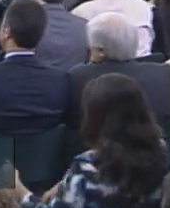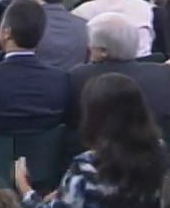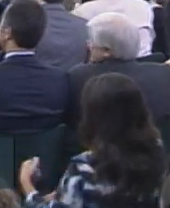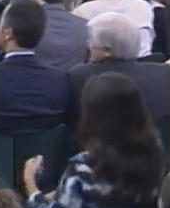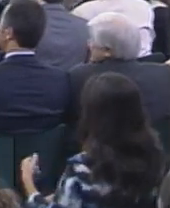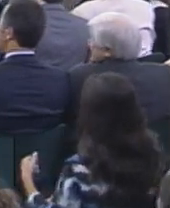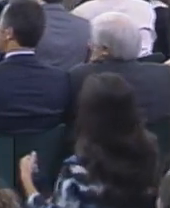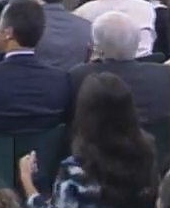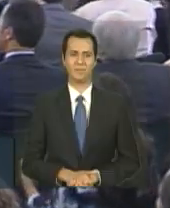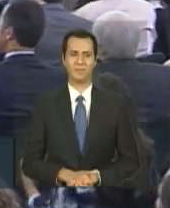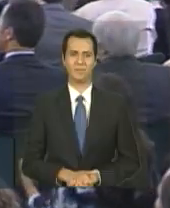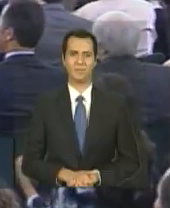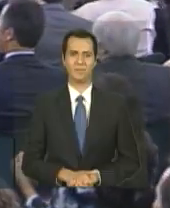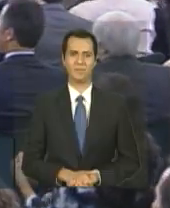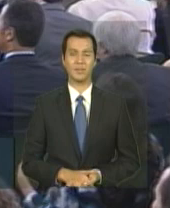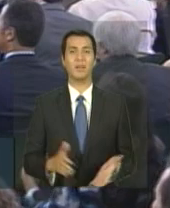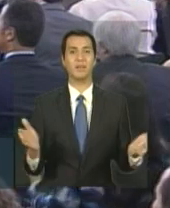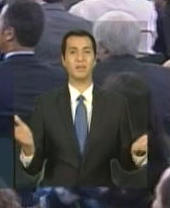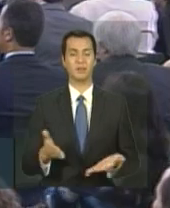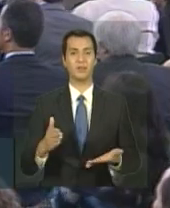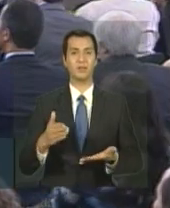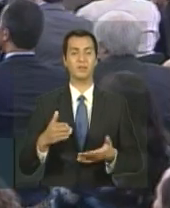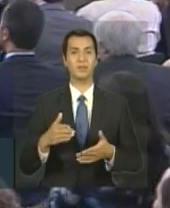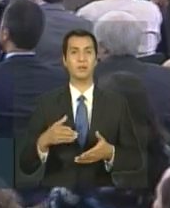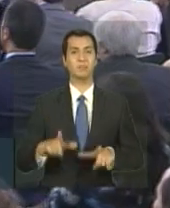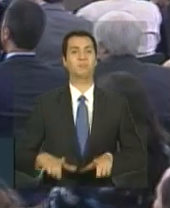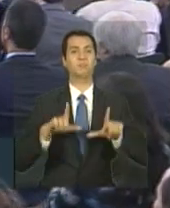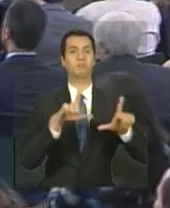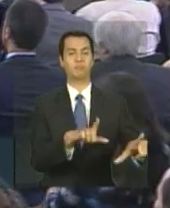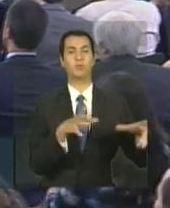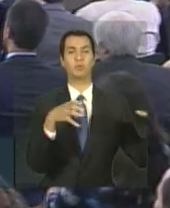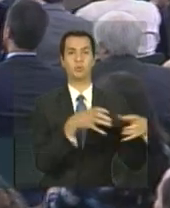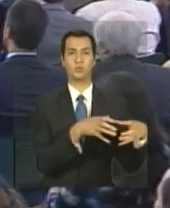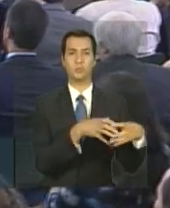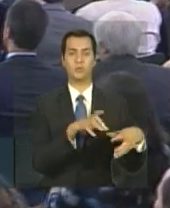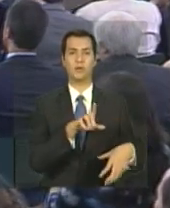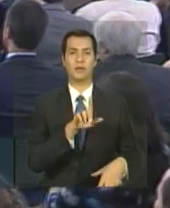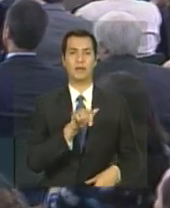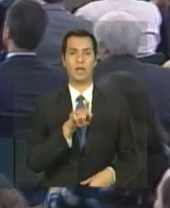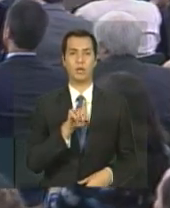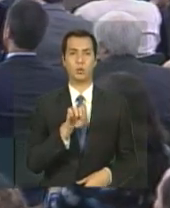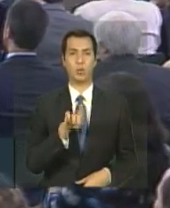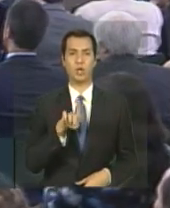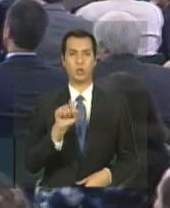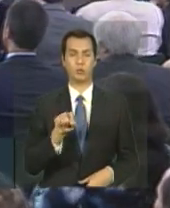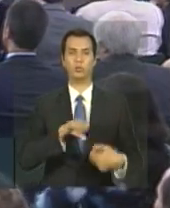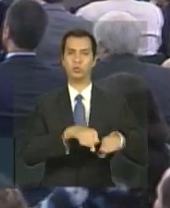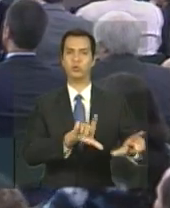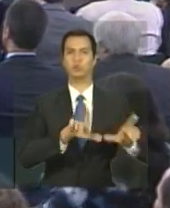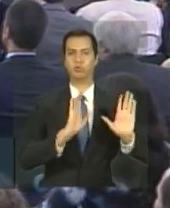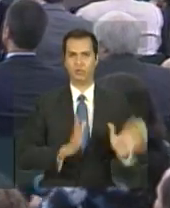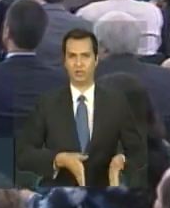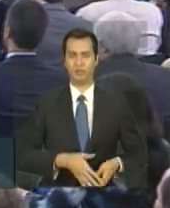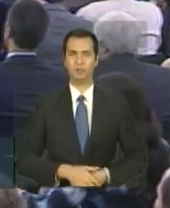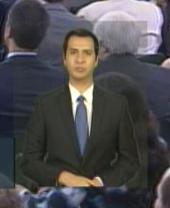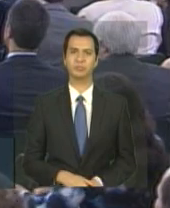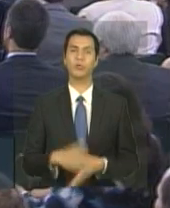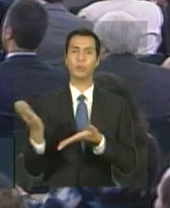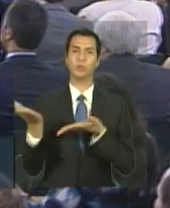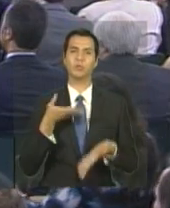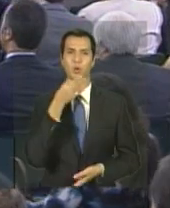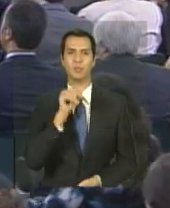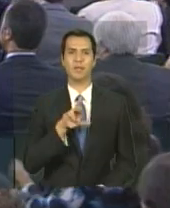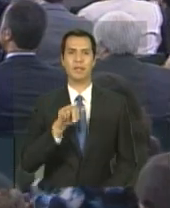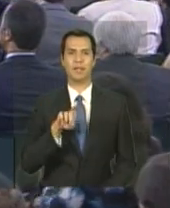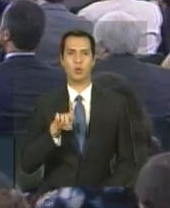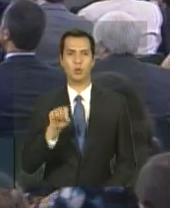A seguir, será entregue o prêmio Jovem Cientista na categoria Graduado. Convidamos o senhor Reinaldo Garcia a